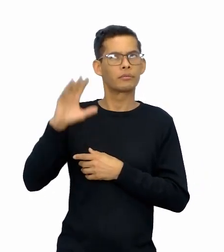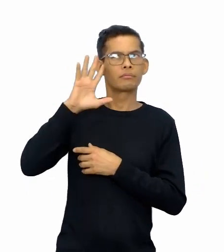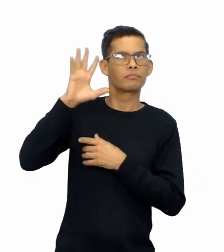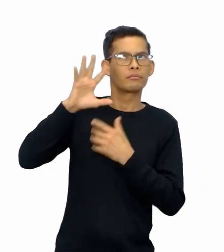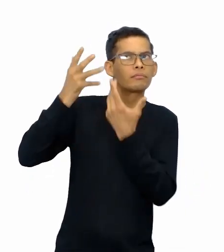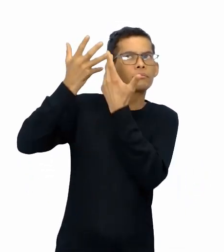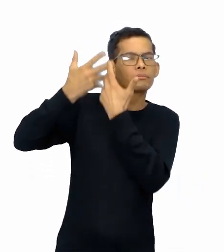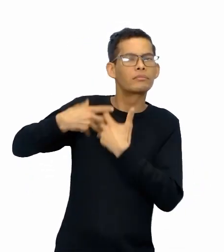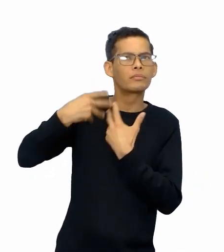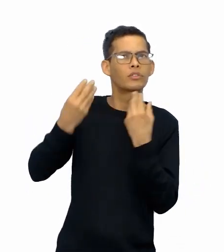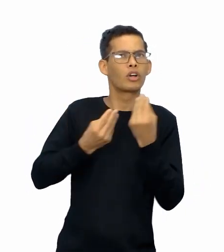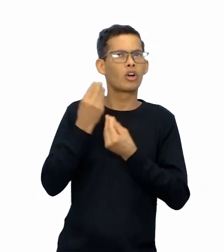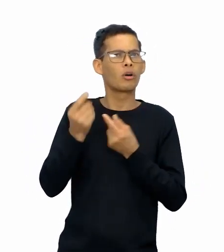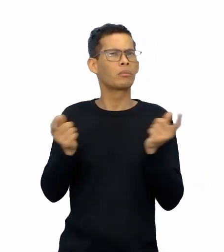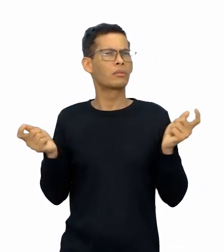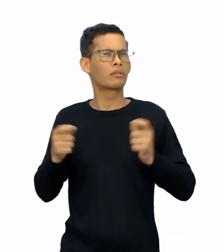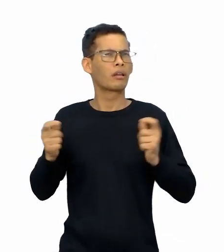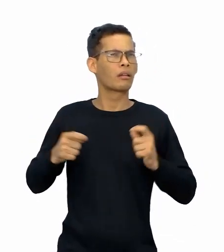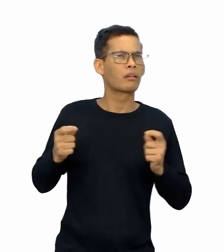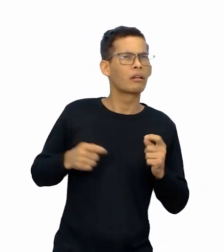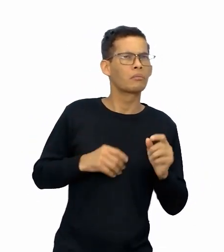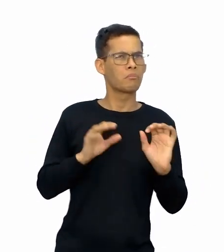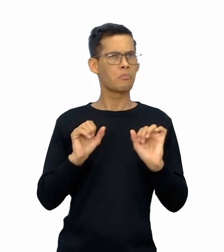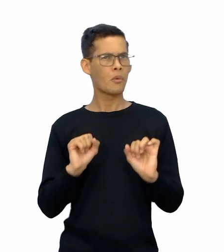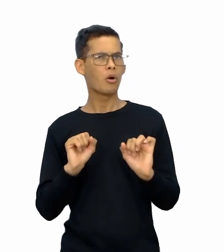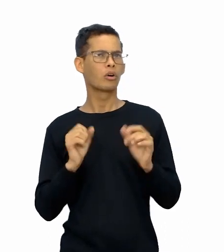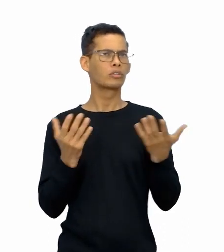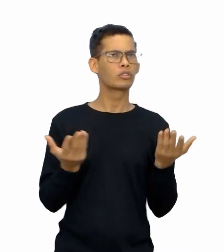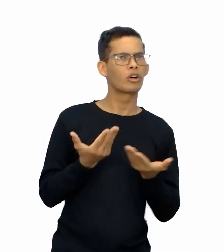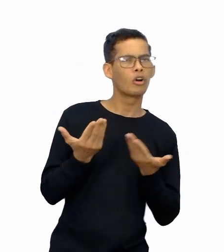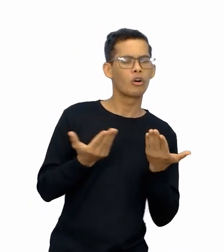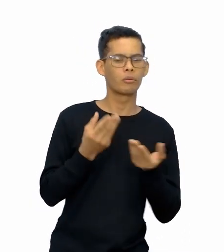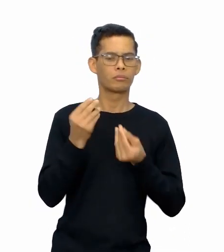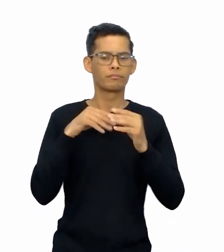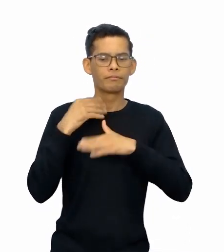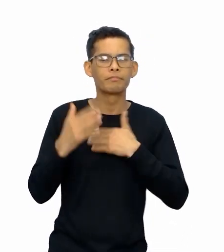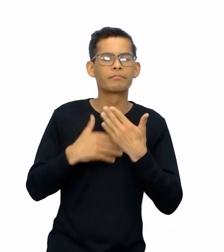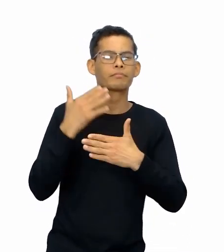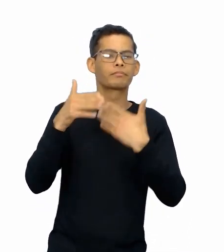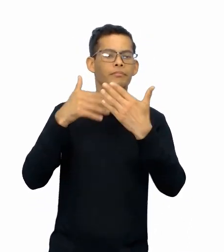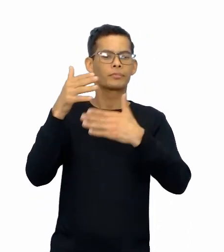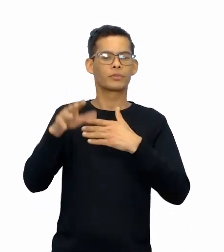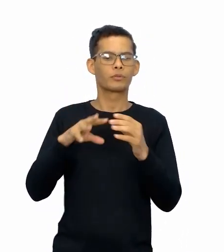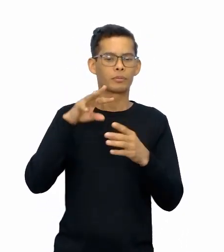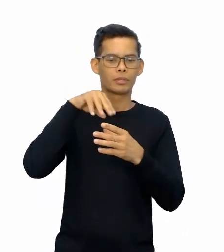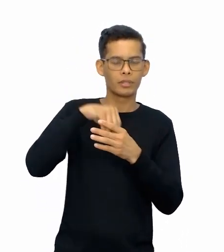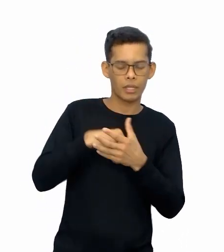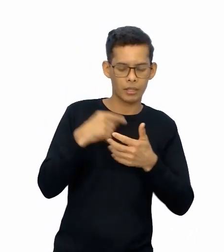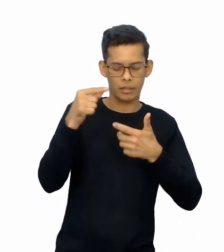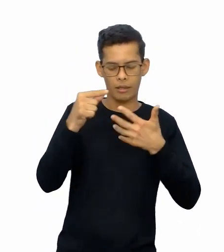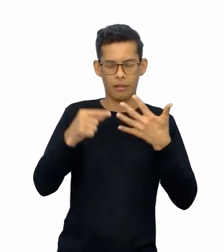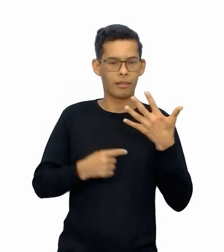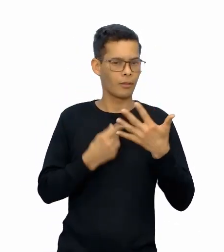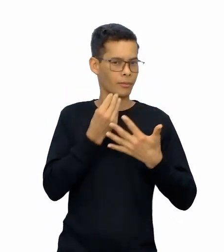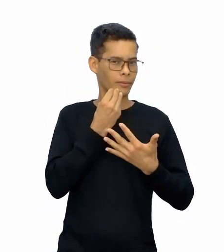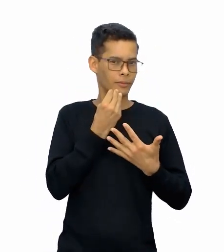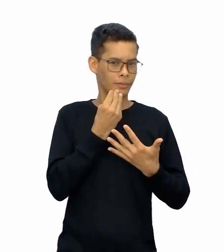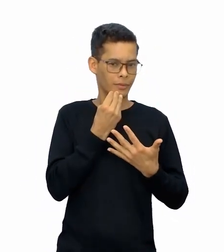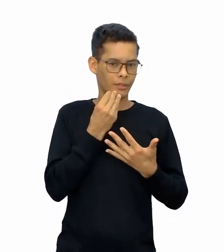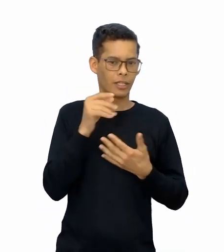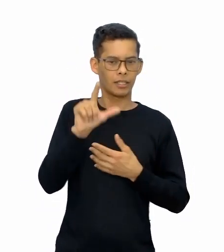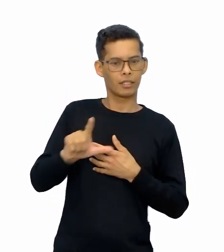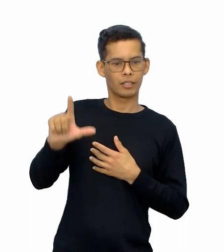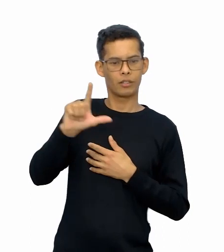sobre a viabilidade e as condições para o desenvolvimento dessas possibilidades,